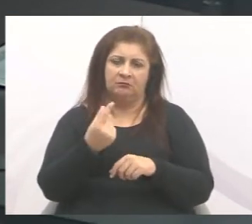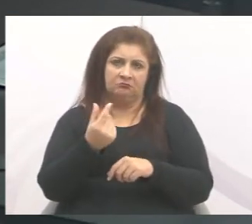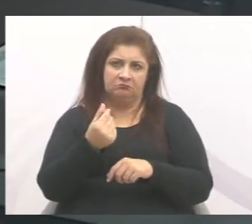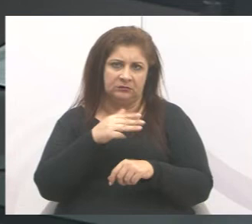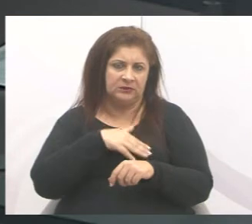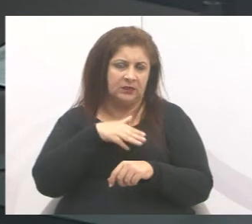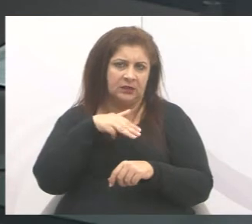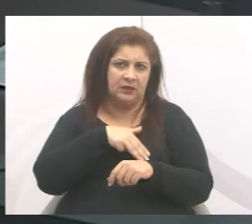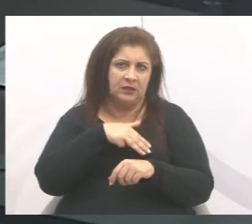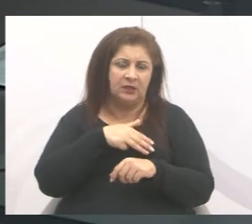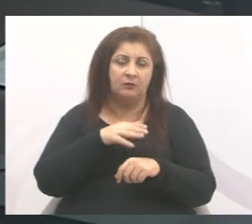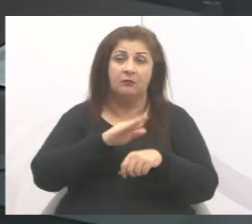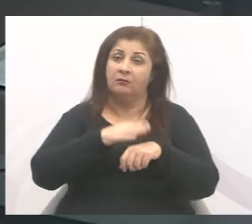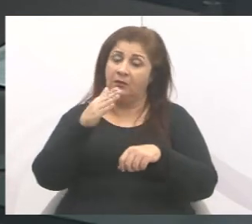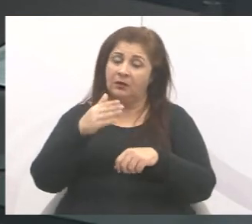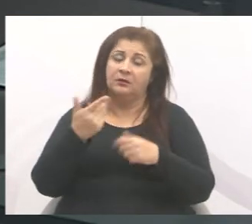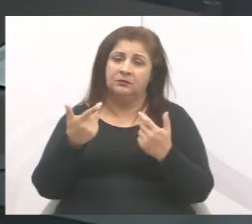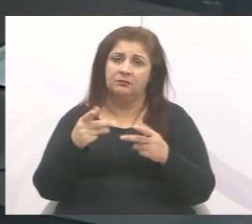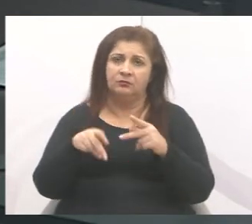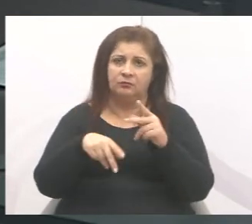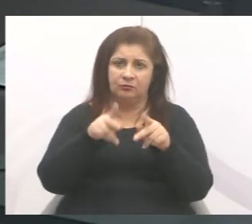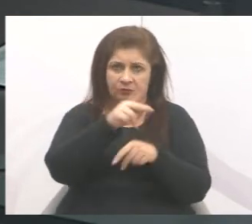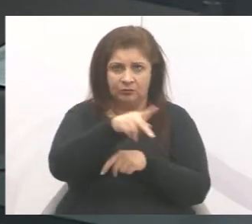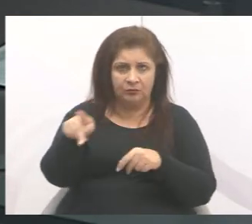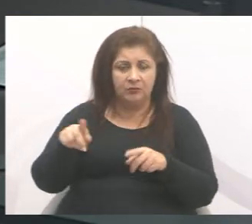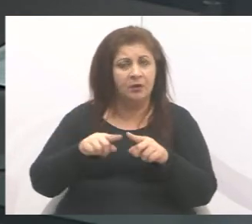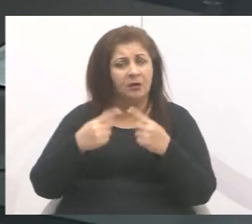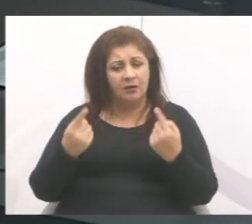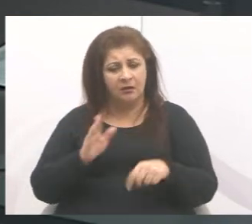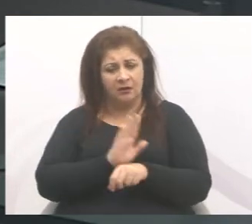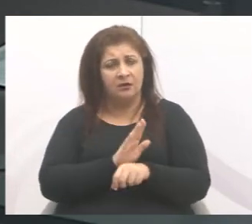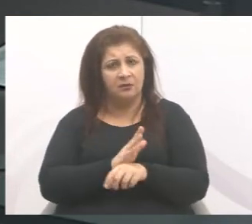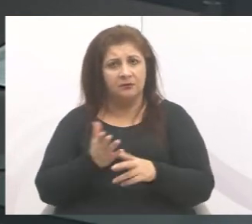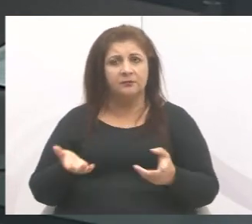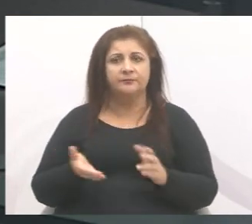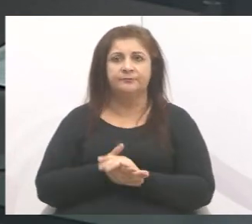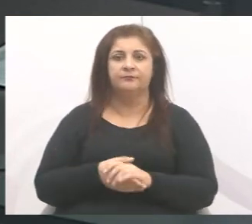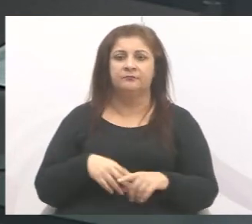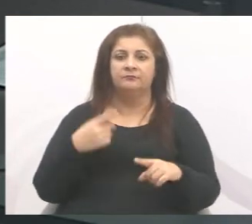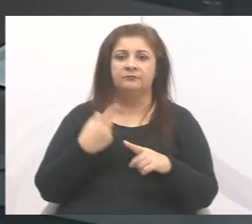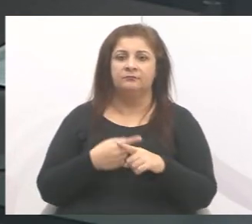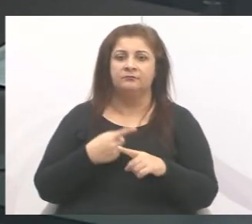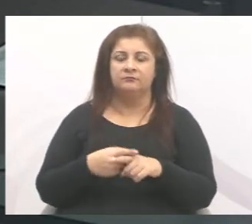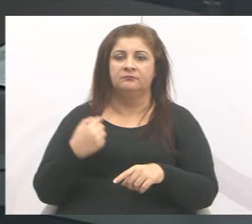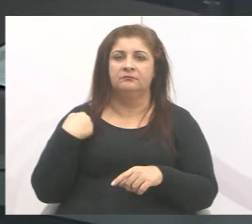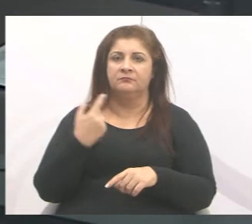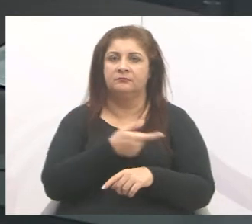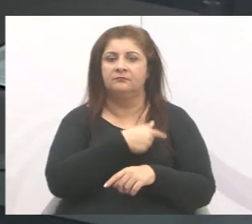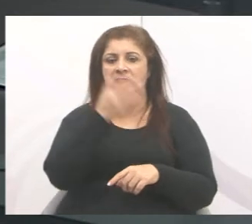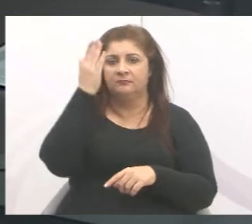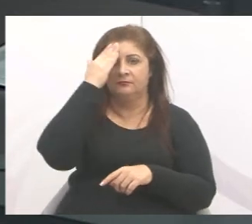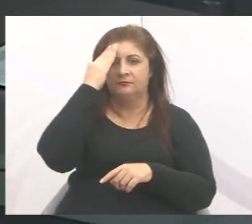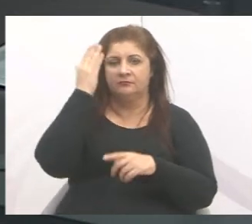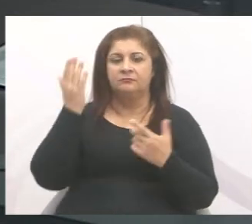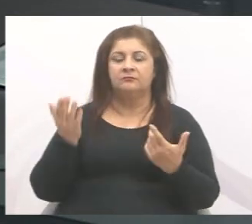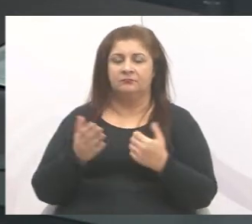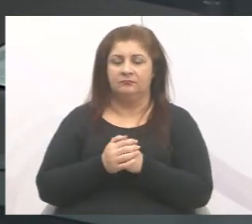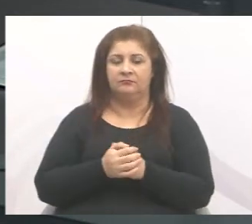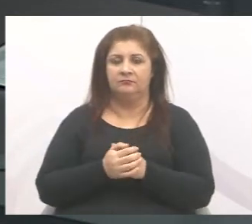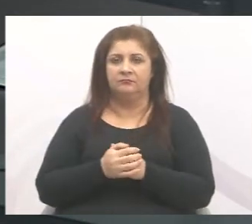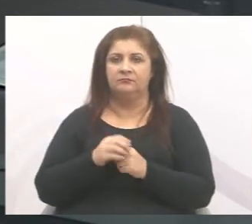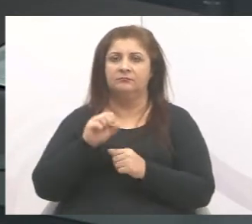alguma espécie de gratificação, mas que se transforme em parte dele, né? Porque nós sabemos que o